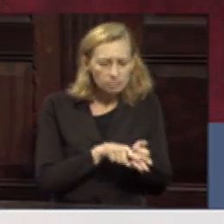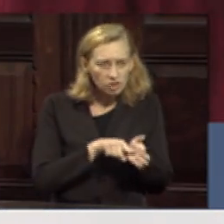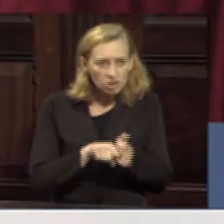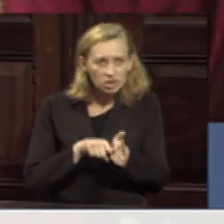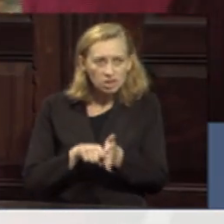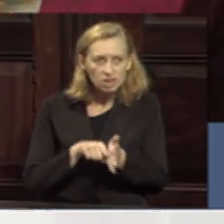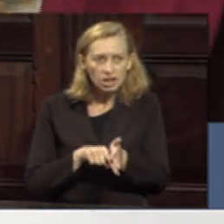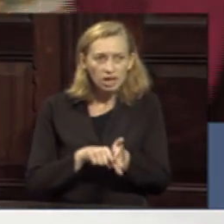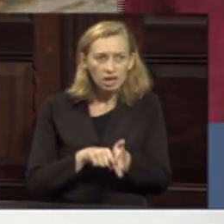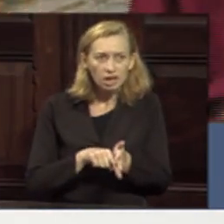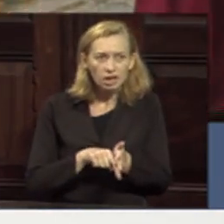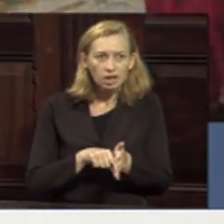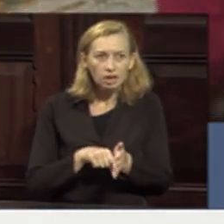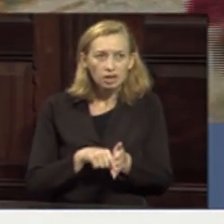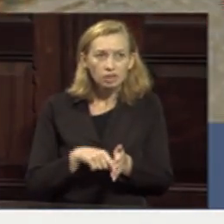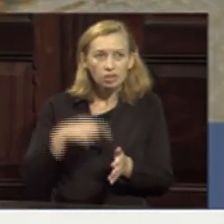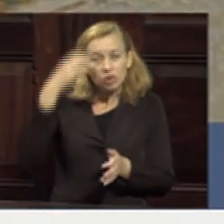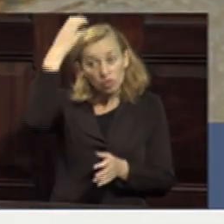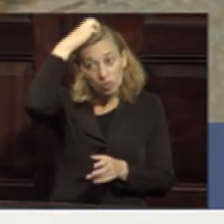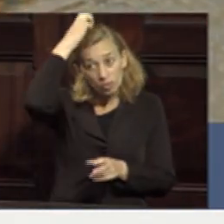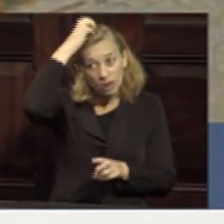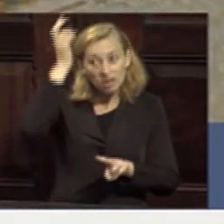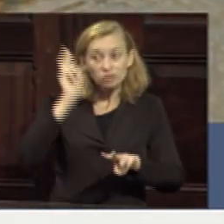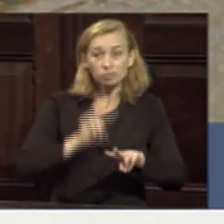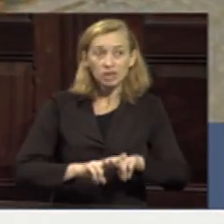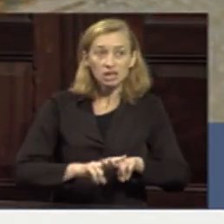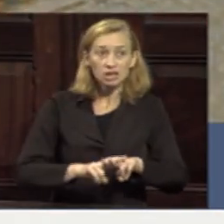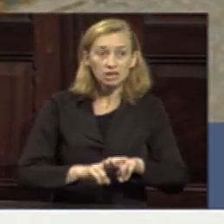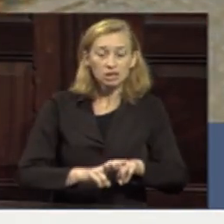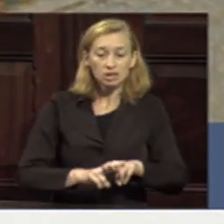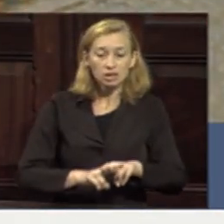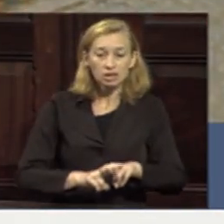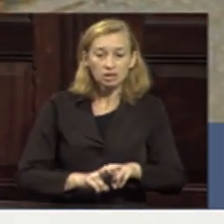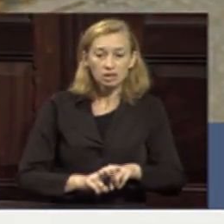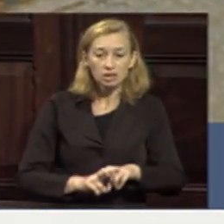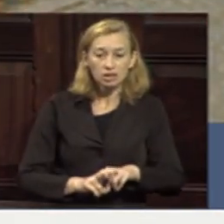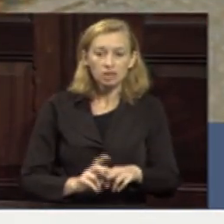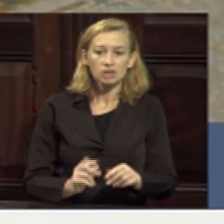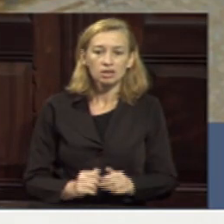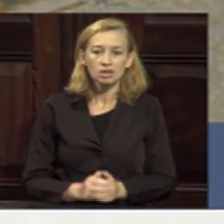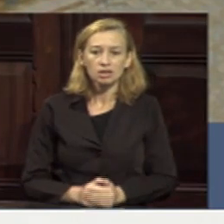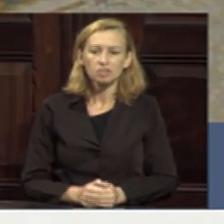responsabilidade. É preciso que a indignação tome conta de todos